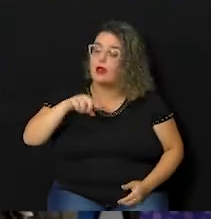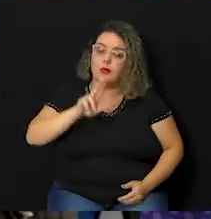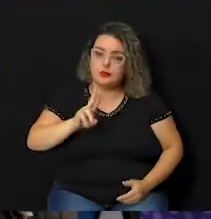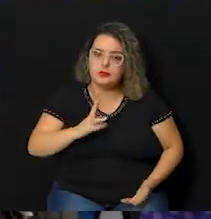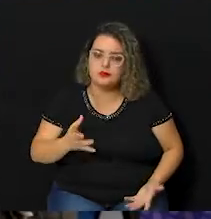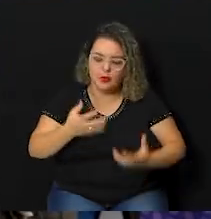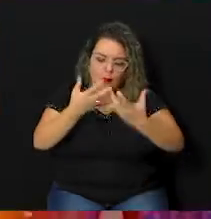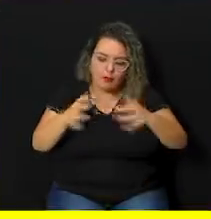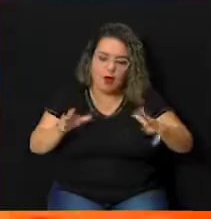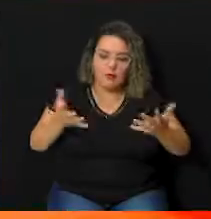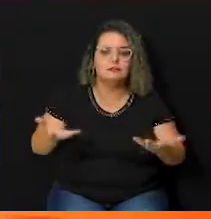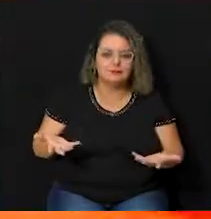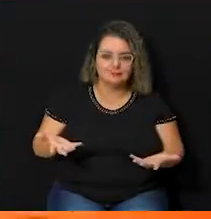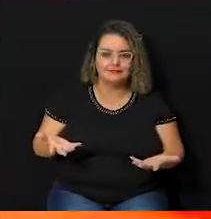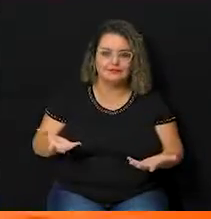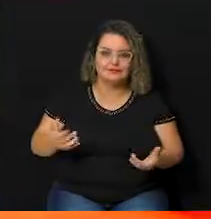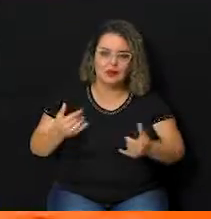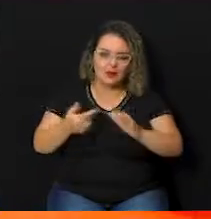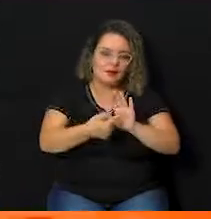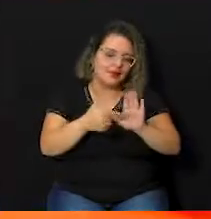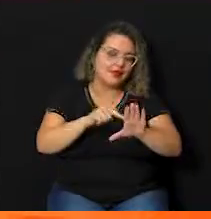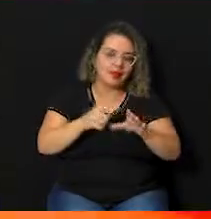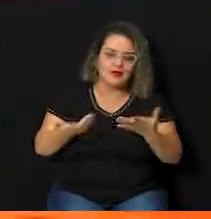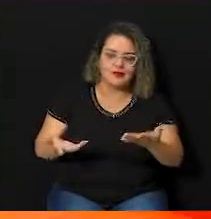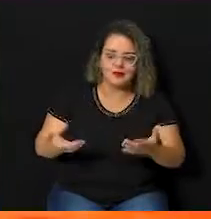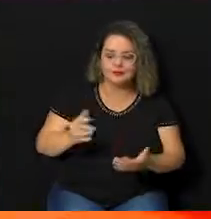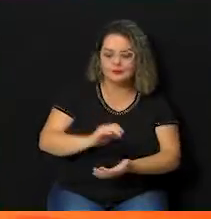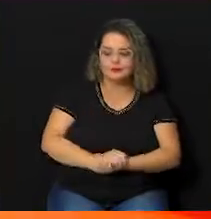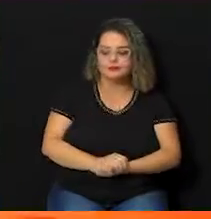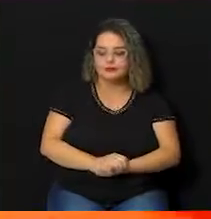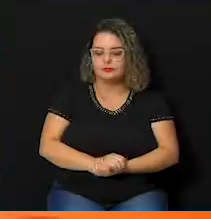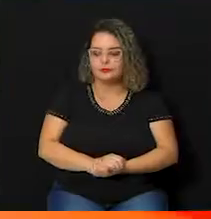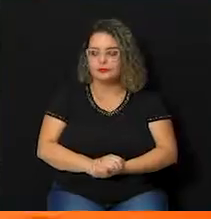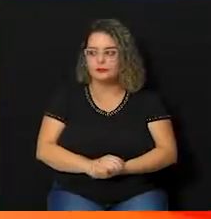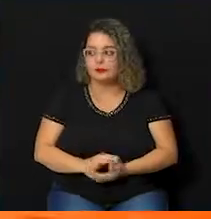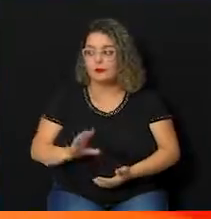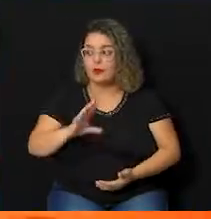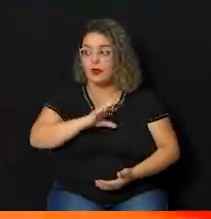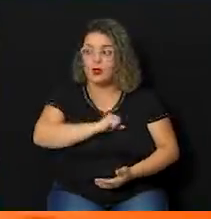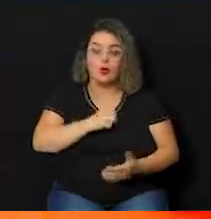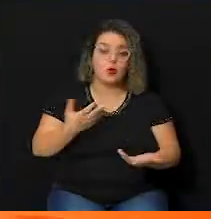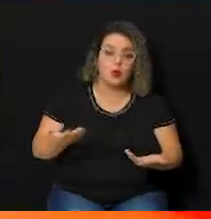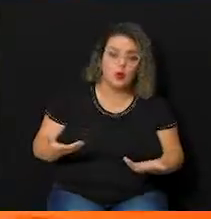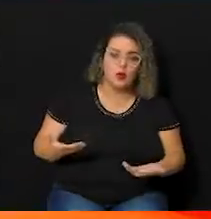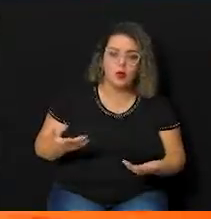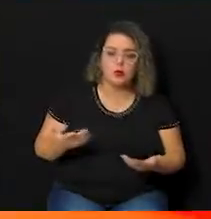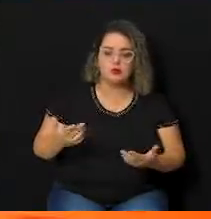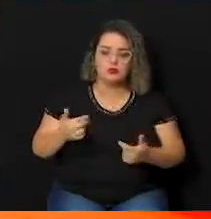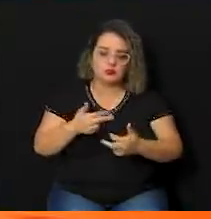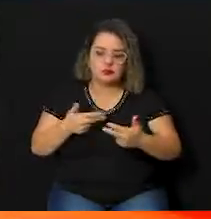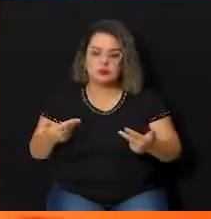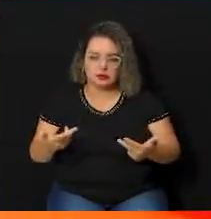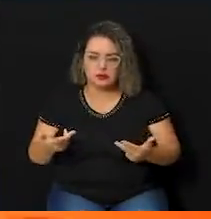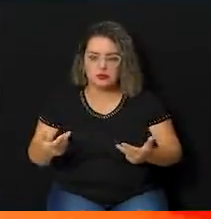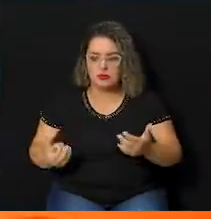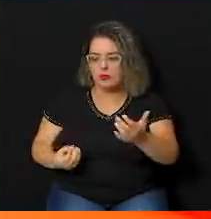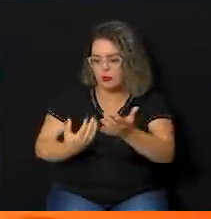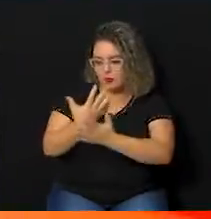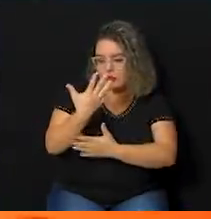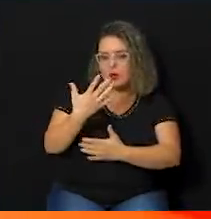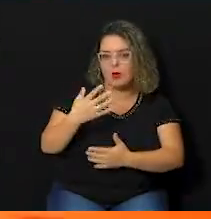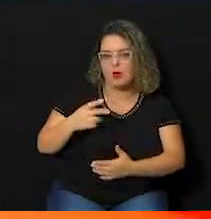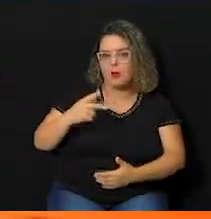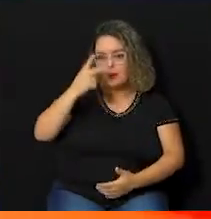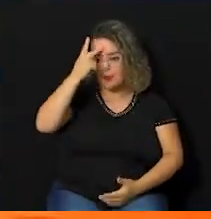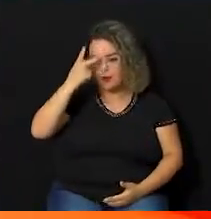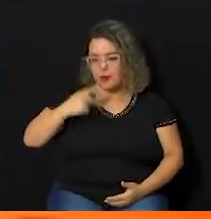O que eu acho legal é poder trazer isso. Assim, eu gosto muito de paródia, eu tenho material que eu criei mesmo, tal, de